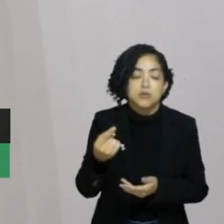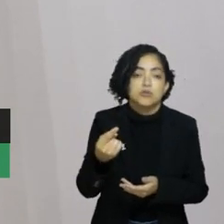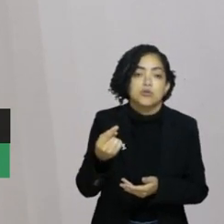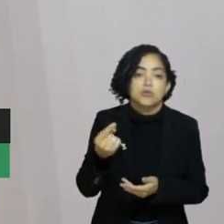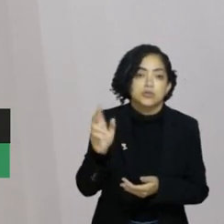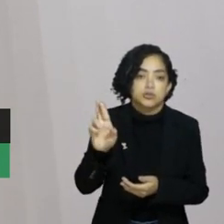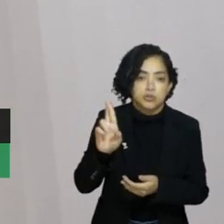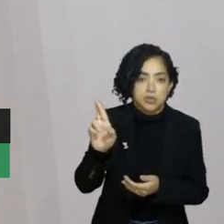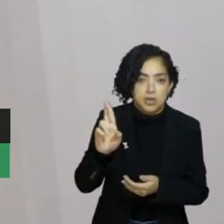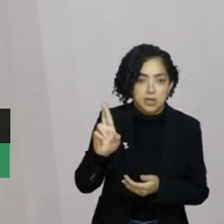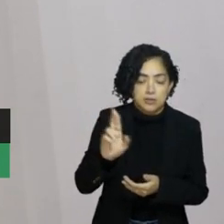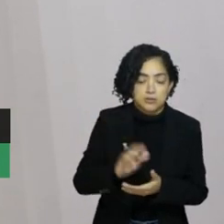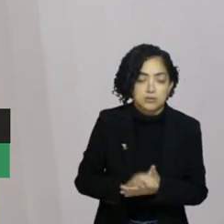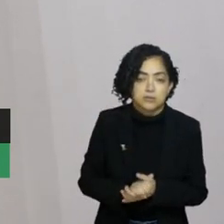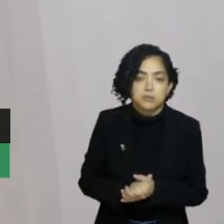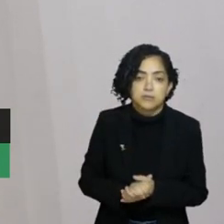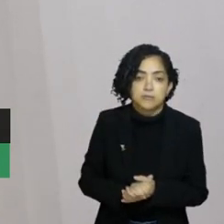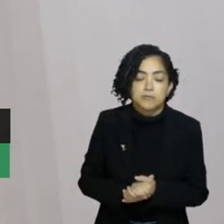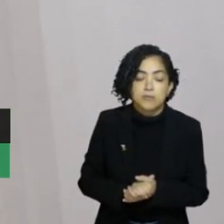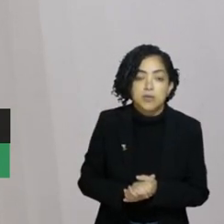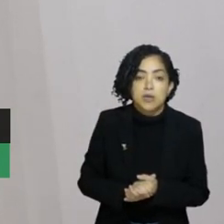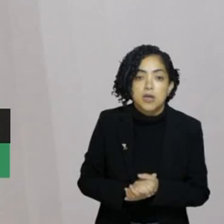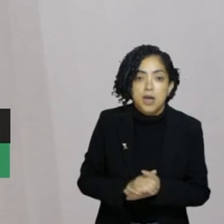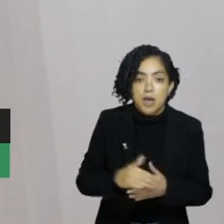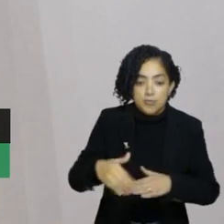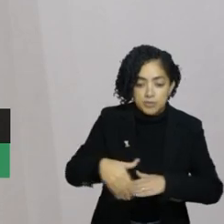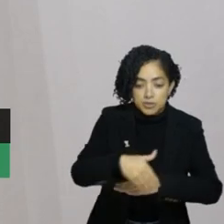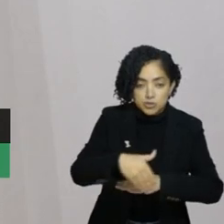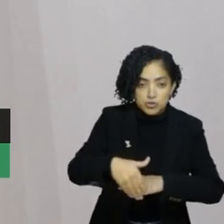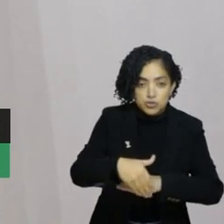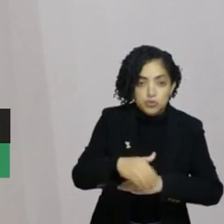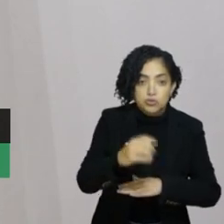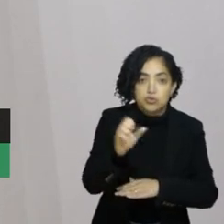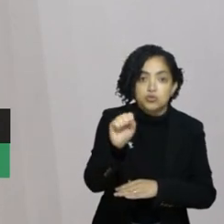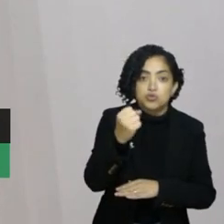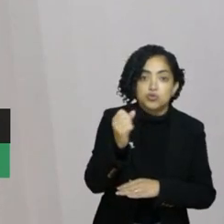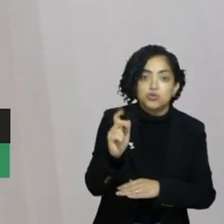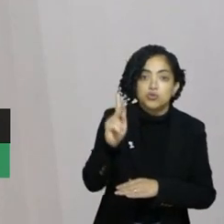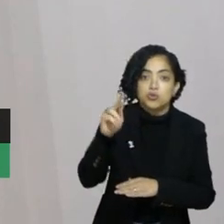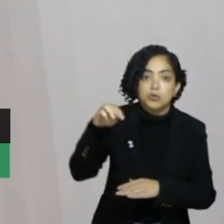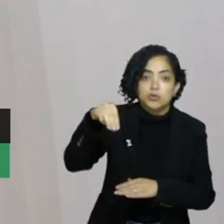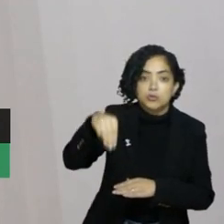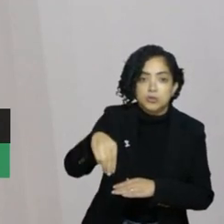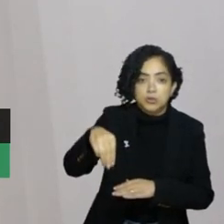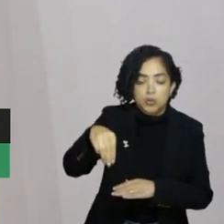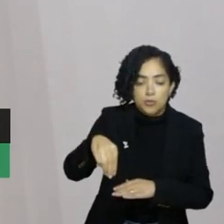R$16.200.000. O serviço abrange um trecho de 8 quilômetros,